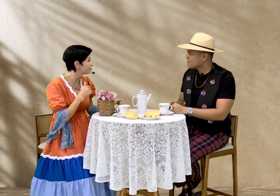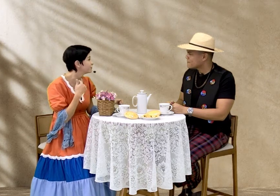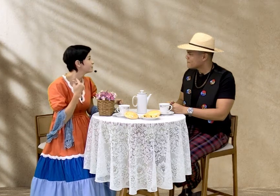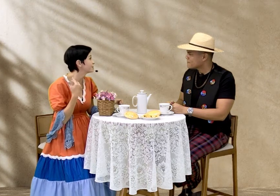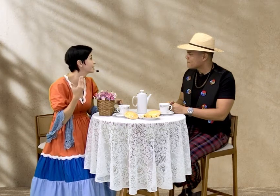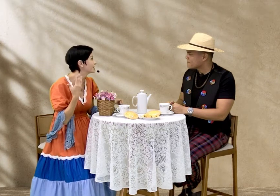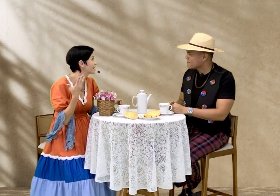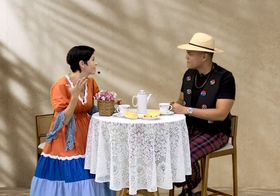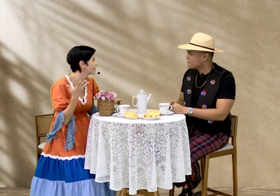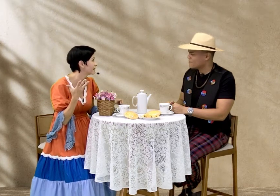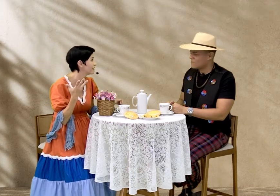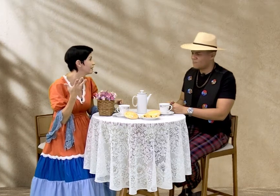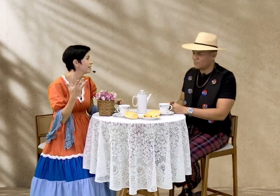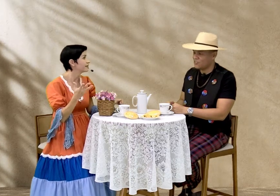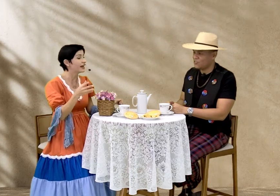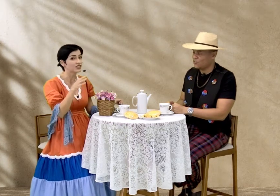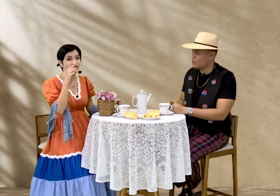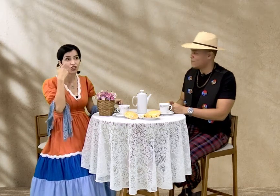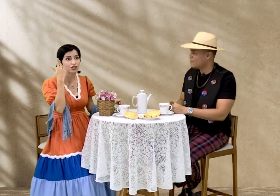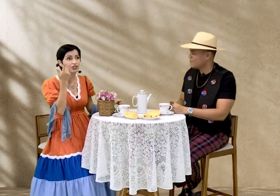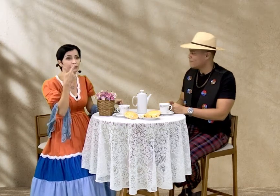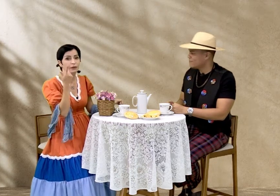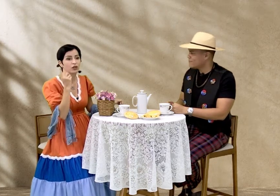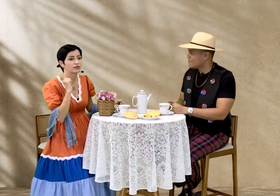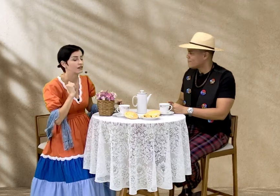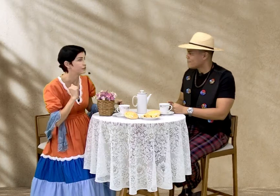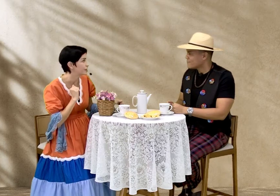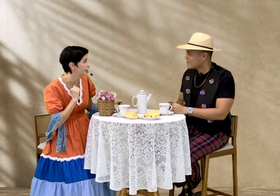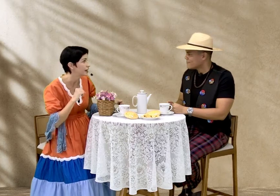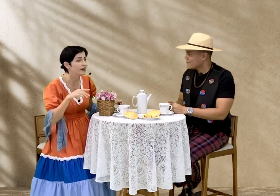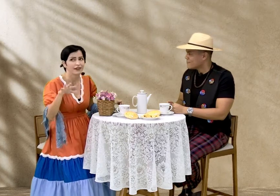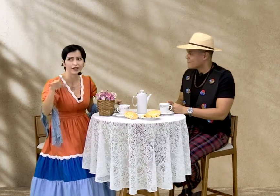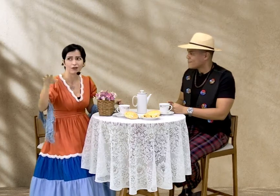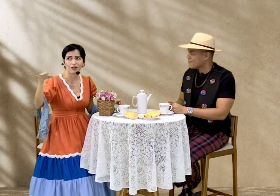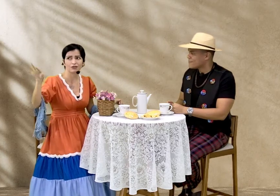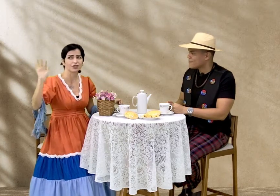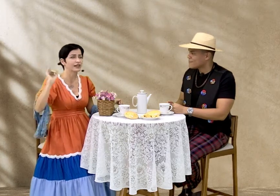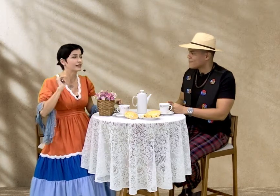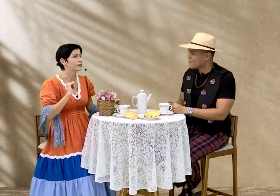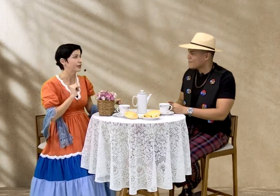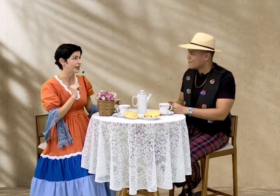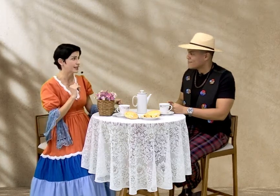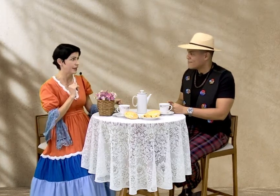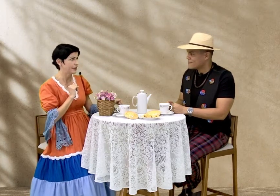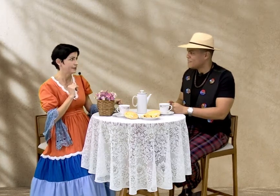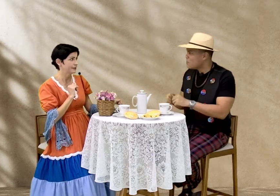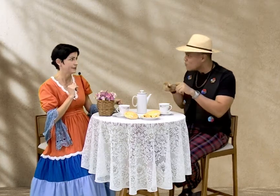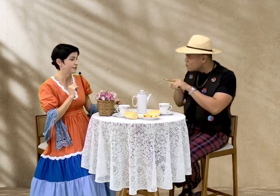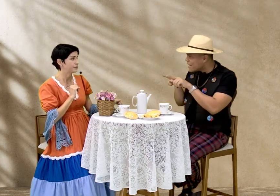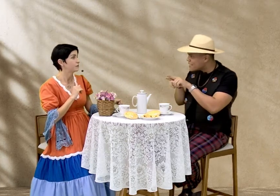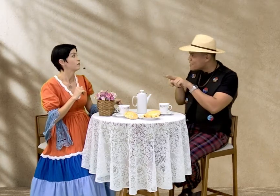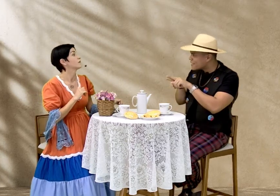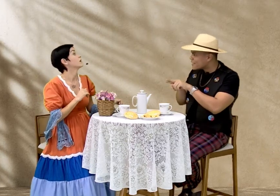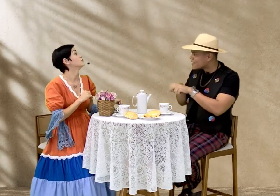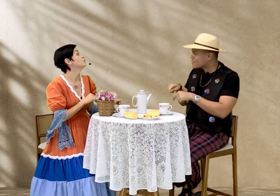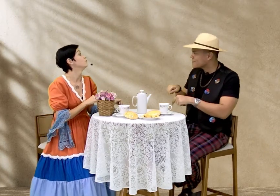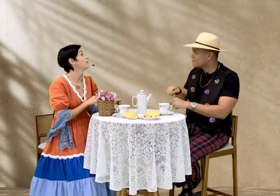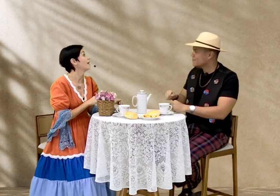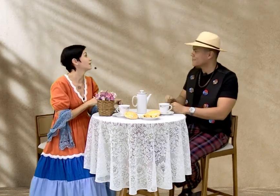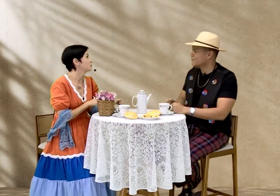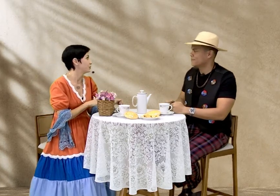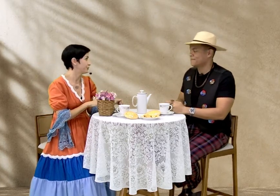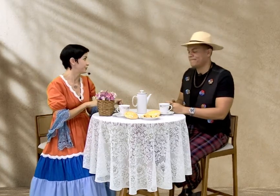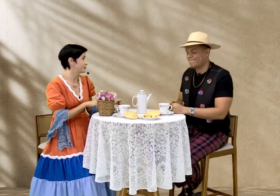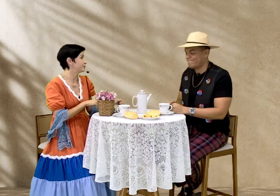velha, uma triqueira, dessas que gostam de birbilhotar a vida ali, igual aos que ainda tem por aqui, sabe? E logo do ladinho da casa. De